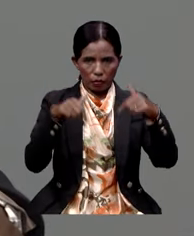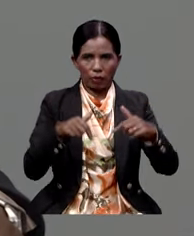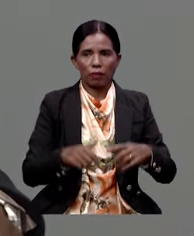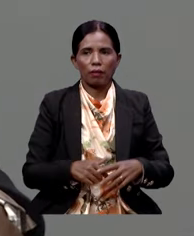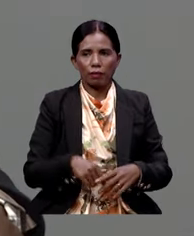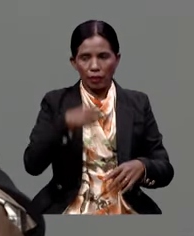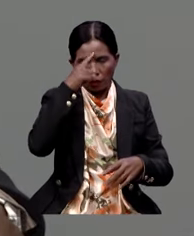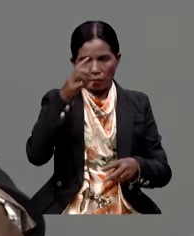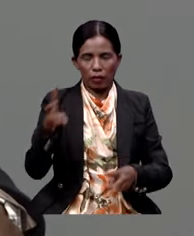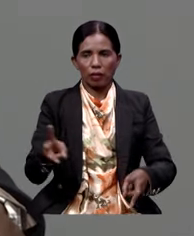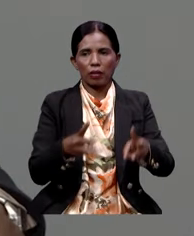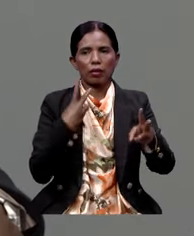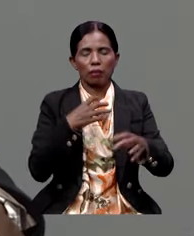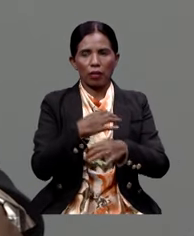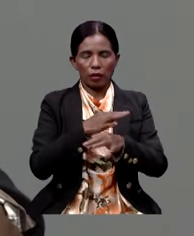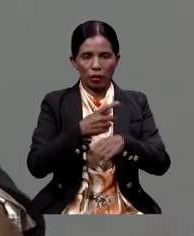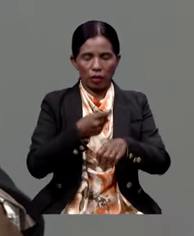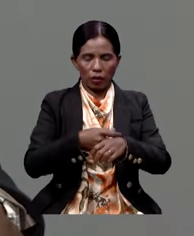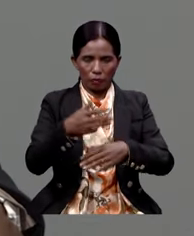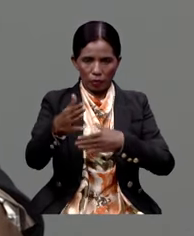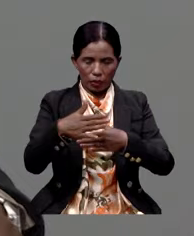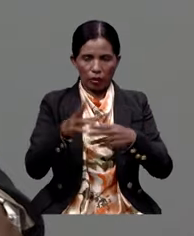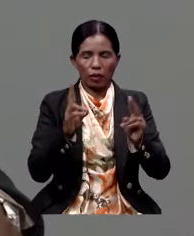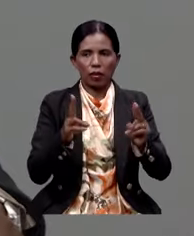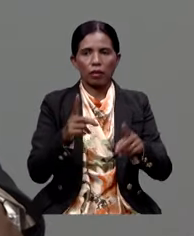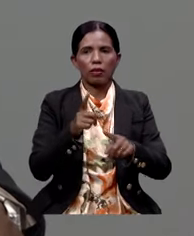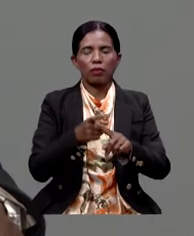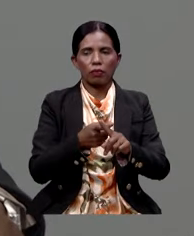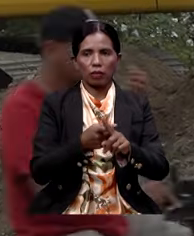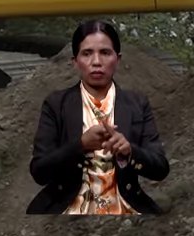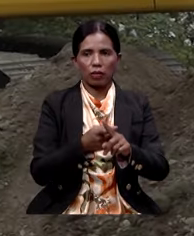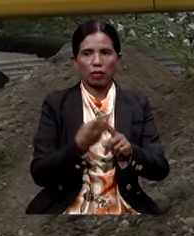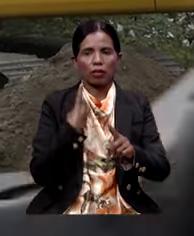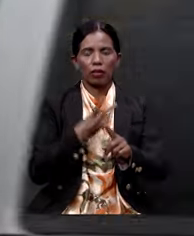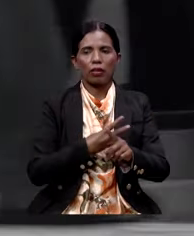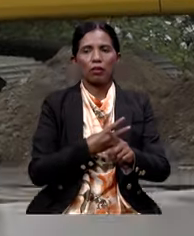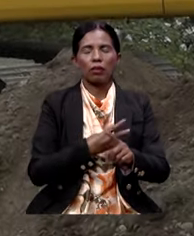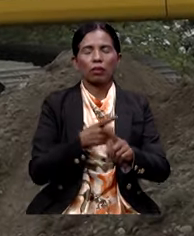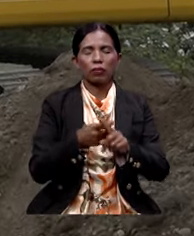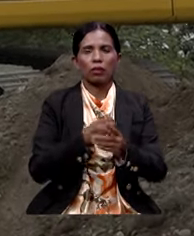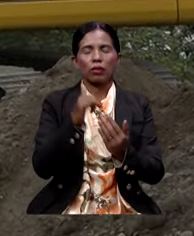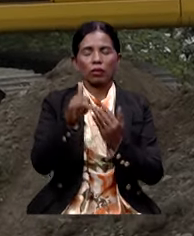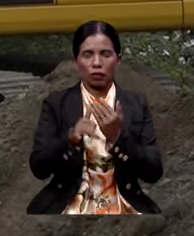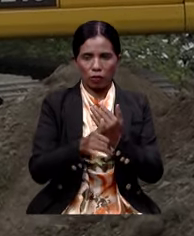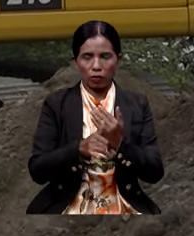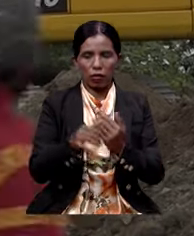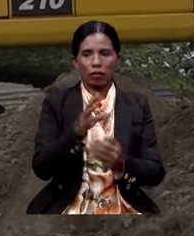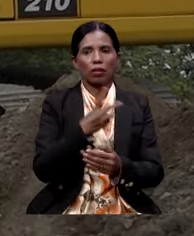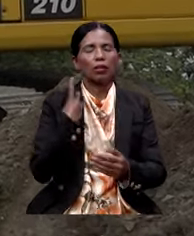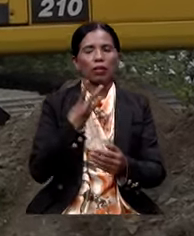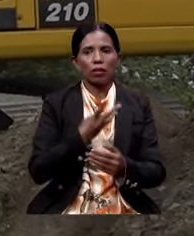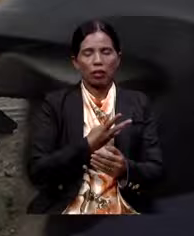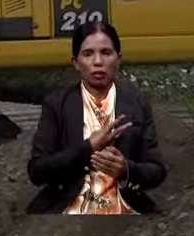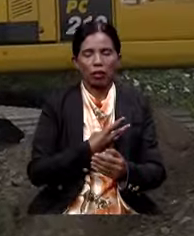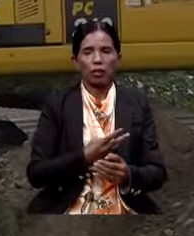Também a estrada nem está se vendo de tempo para lá. E a fulano está casando fulano de junho antes que ele tenha.